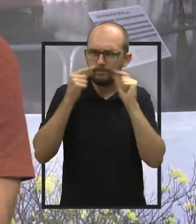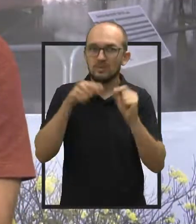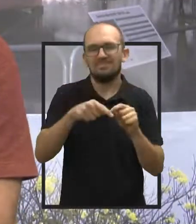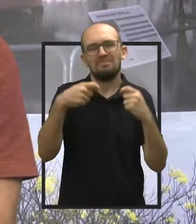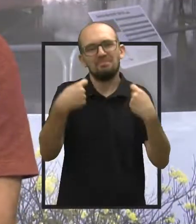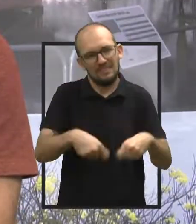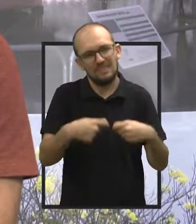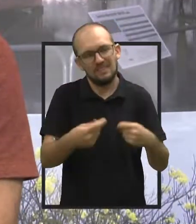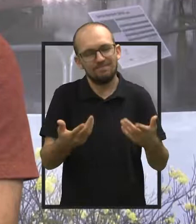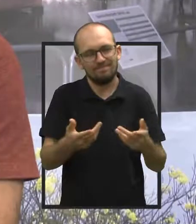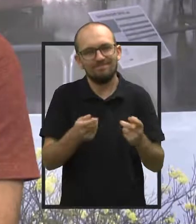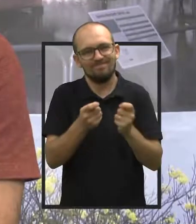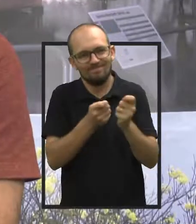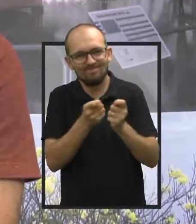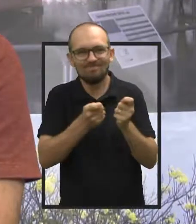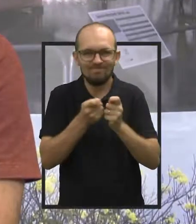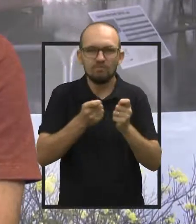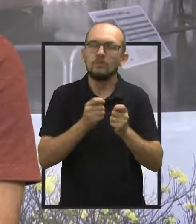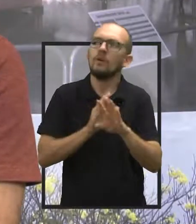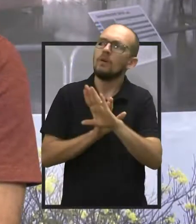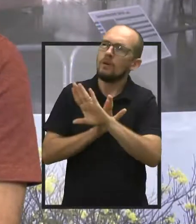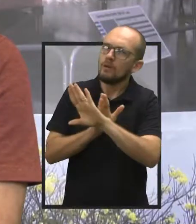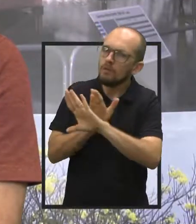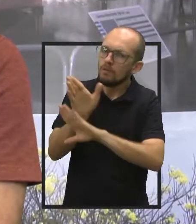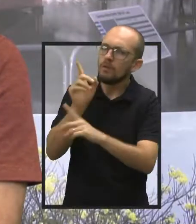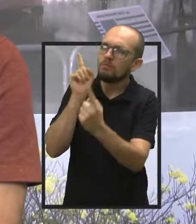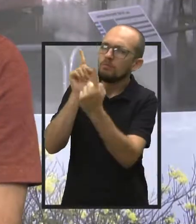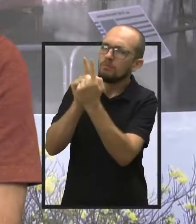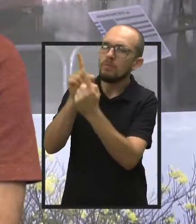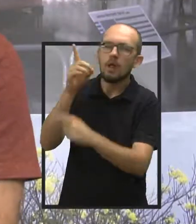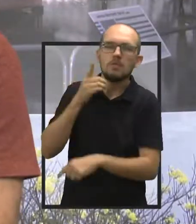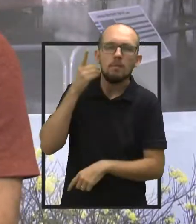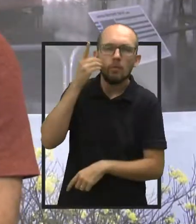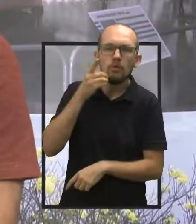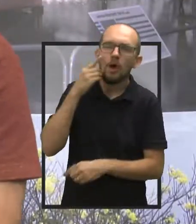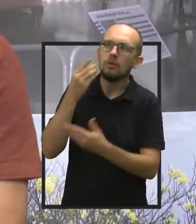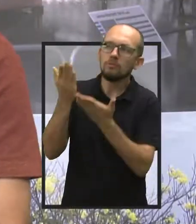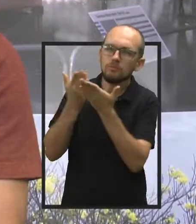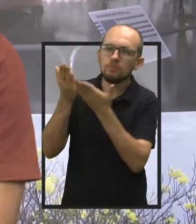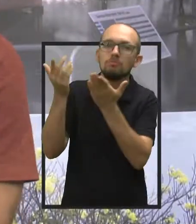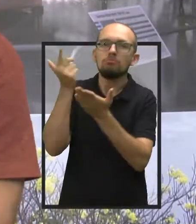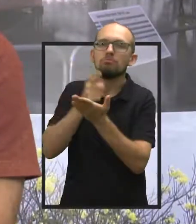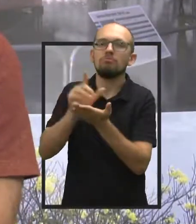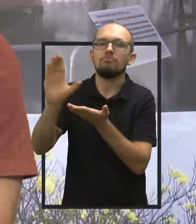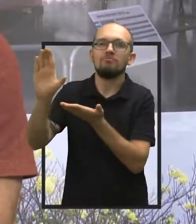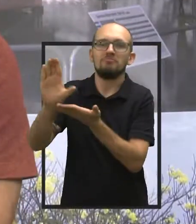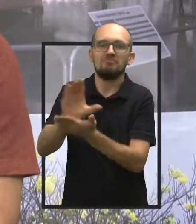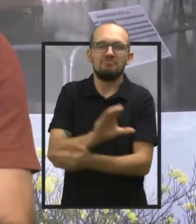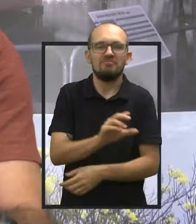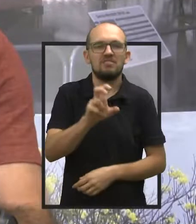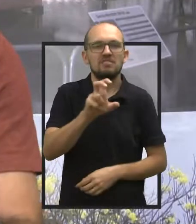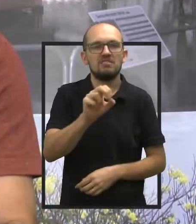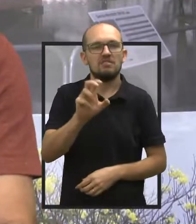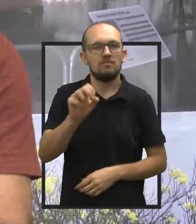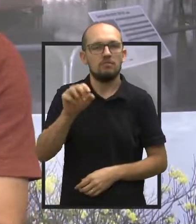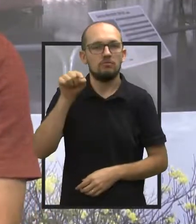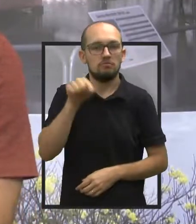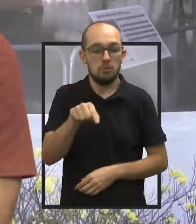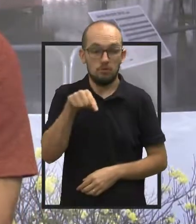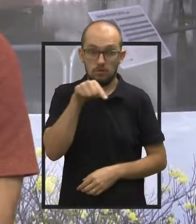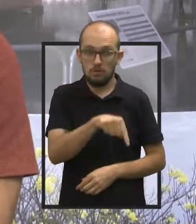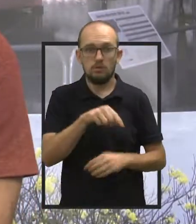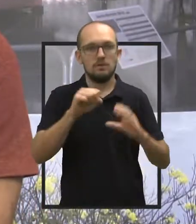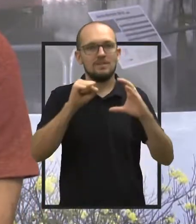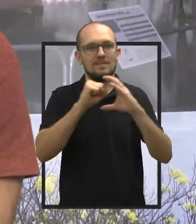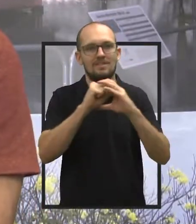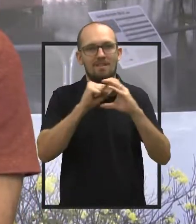de recursos. Fomos até lá e o deputado direcionou R$500 mil para a Santa Casa para custeio, certo? A Santa Casa pode